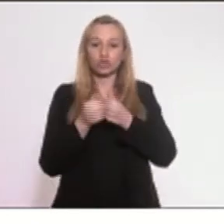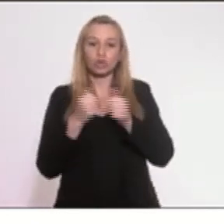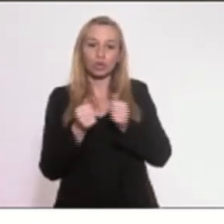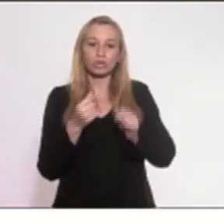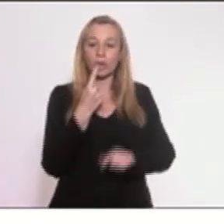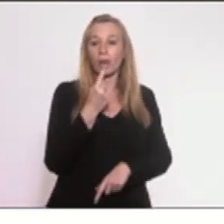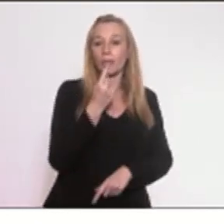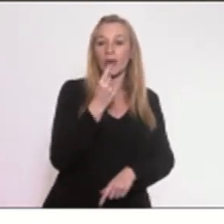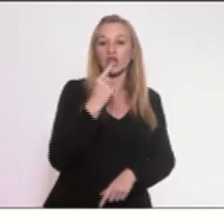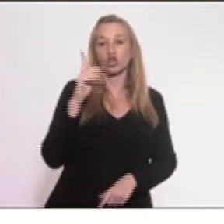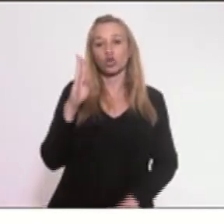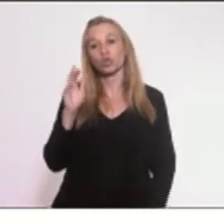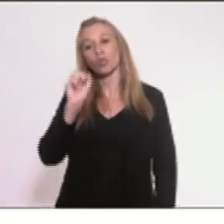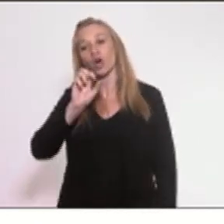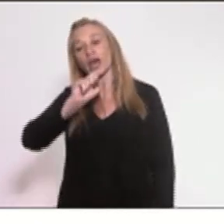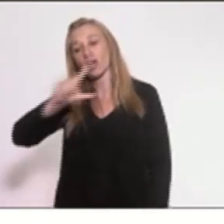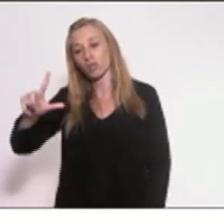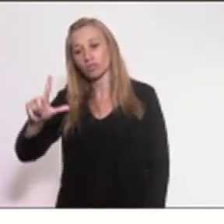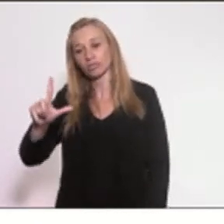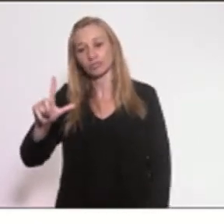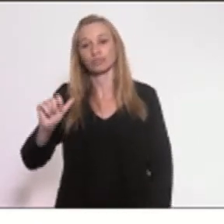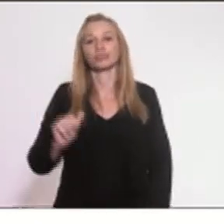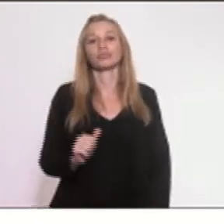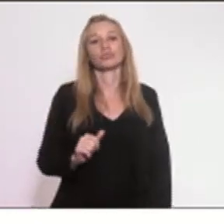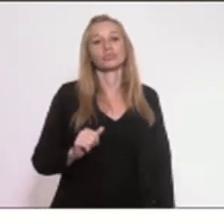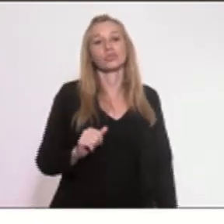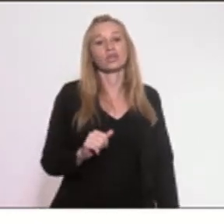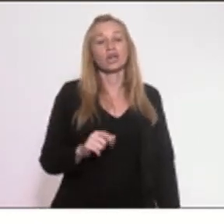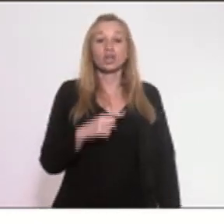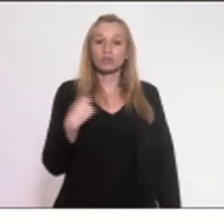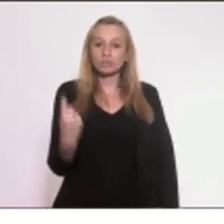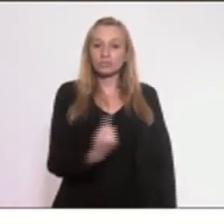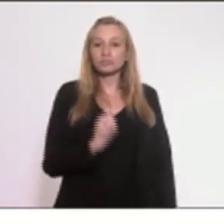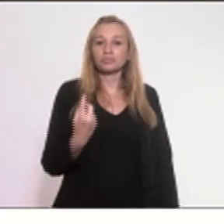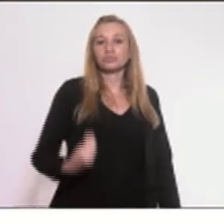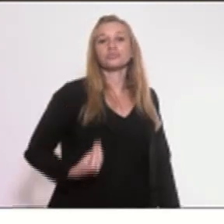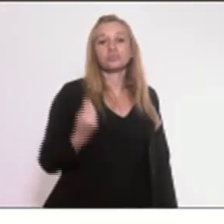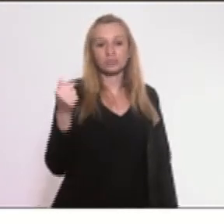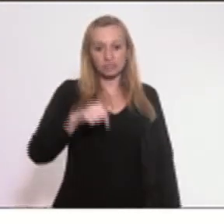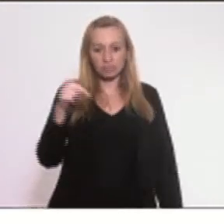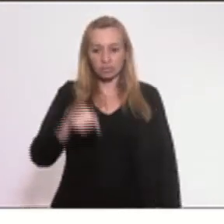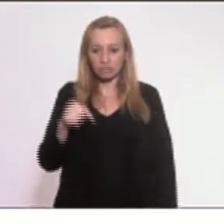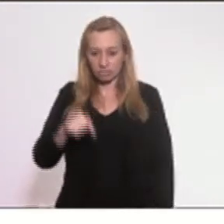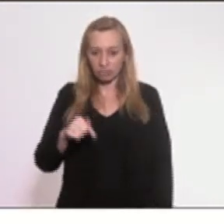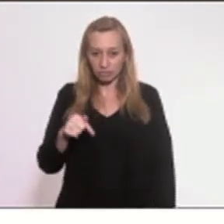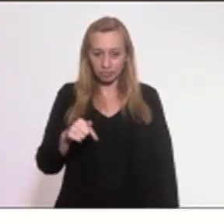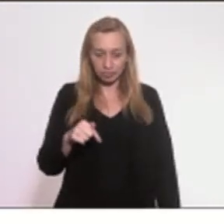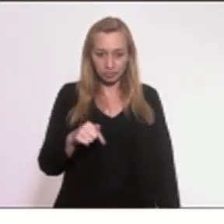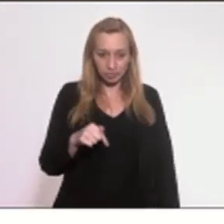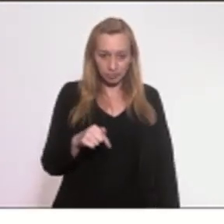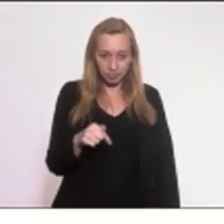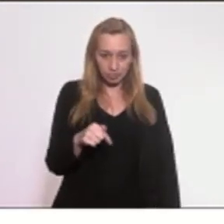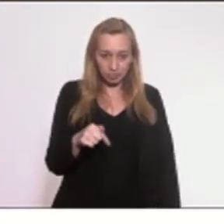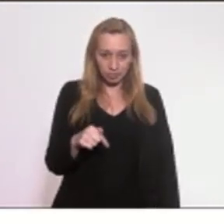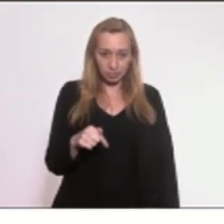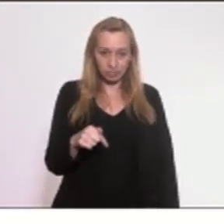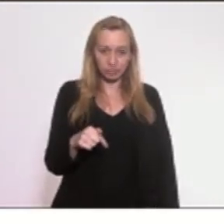do Borel. Ou seja, estamos aqui com uma situação